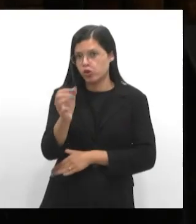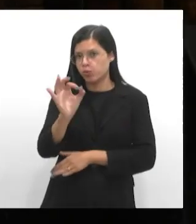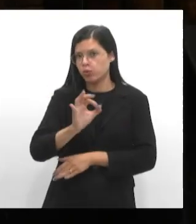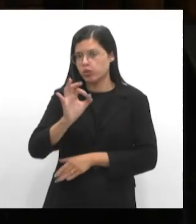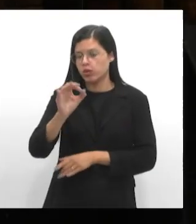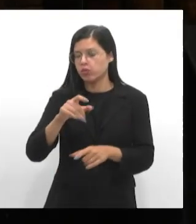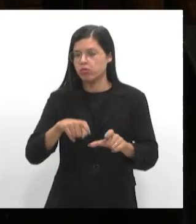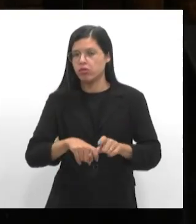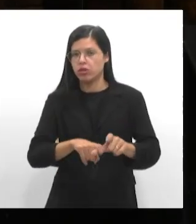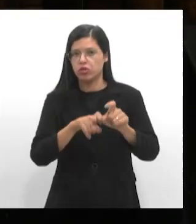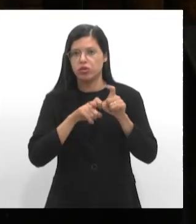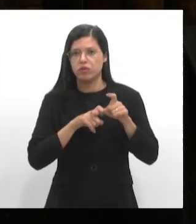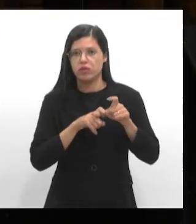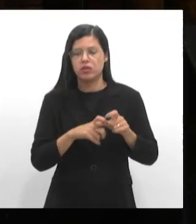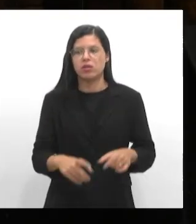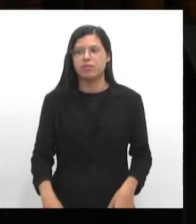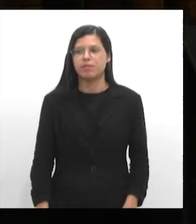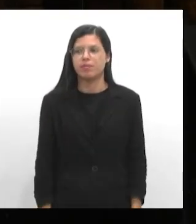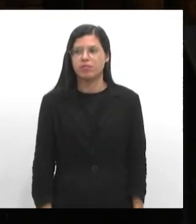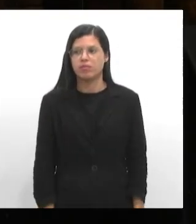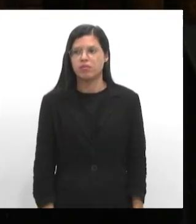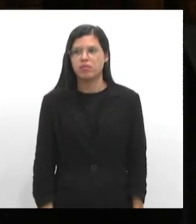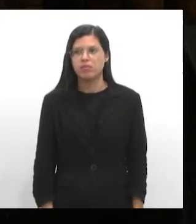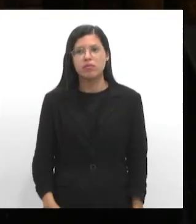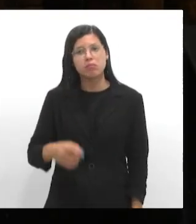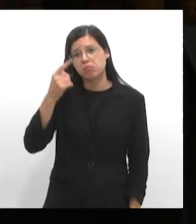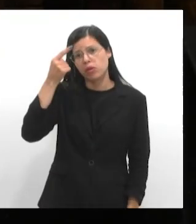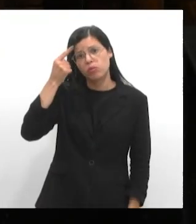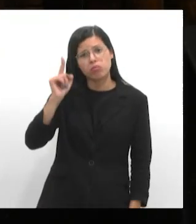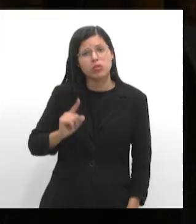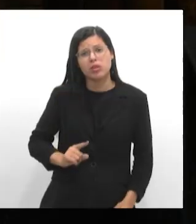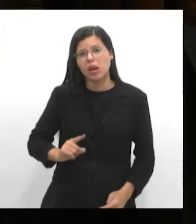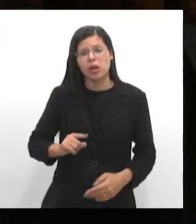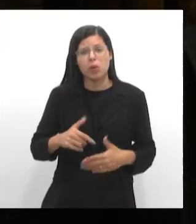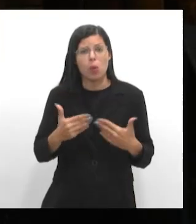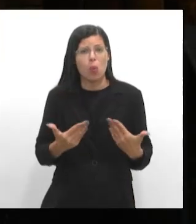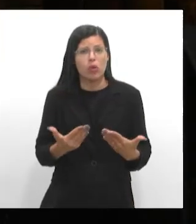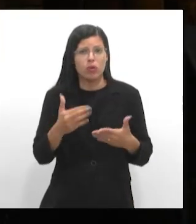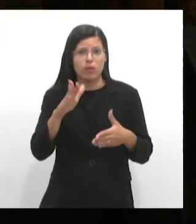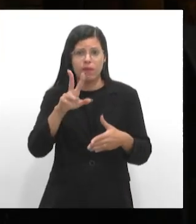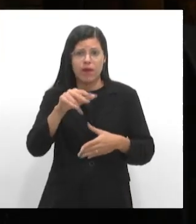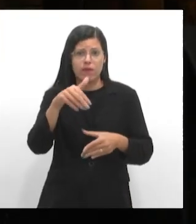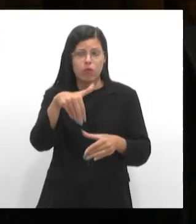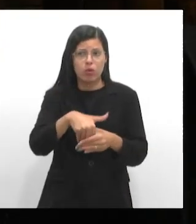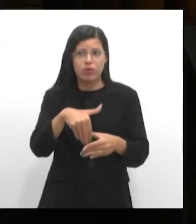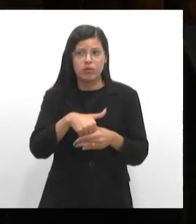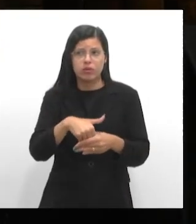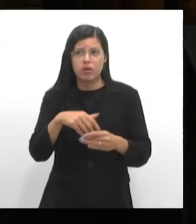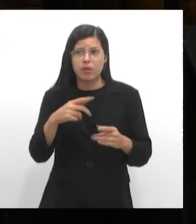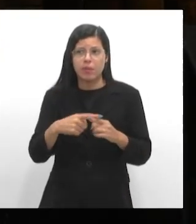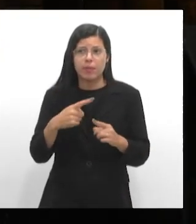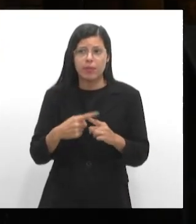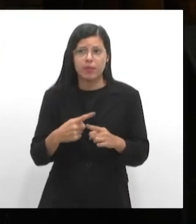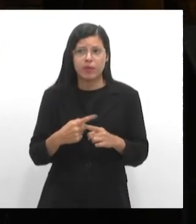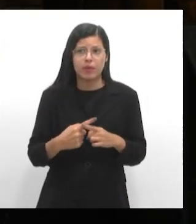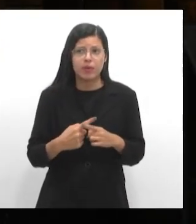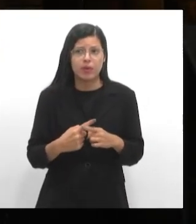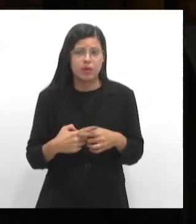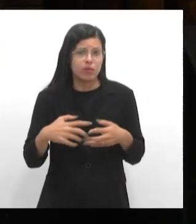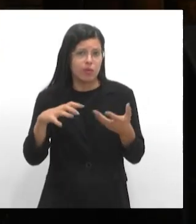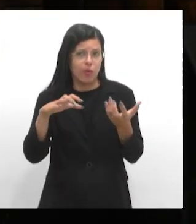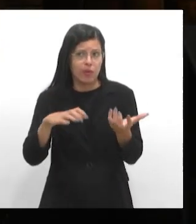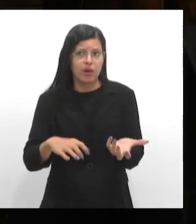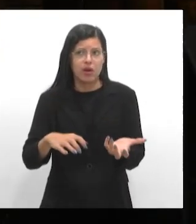Mas eu não sei quando vai votar. Por quê? a pauta do Congresso está